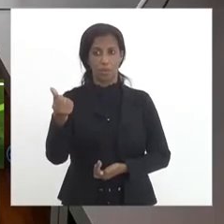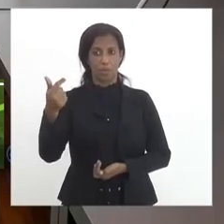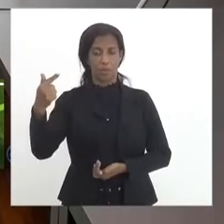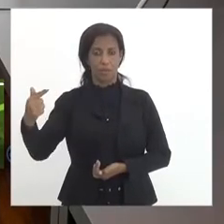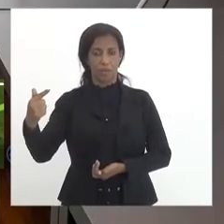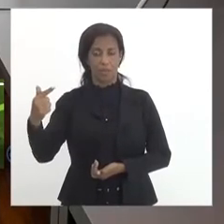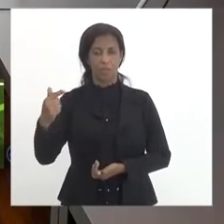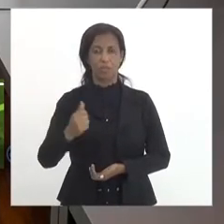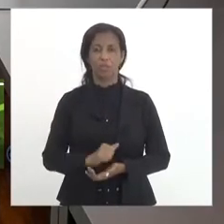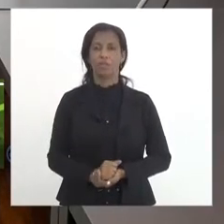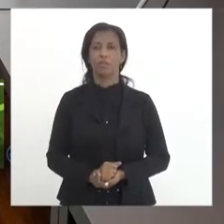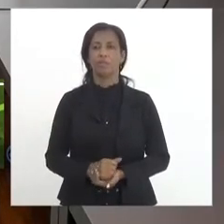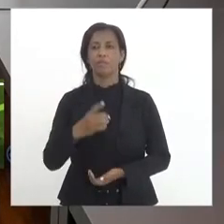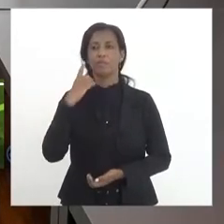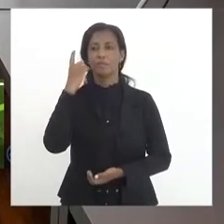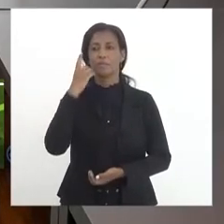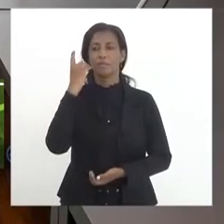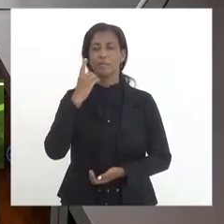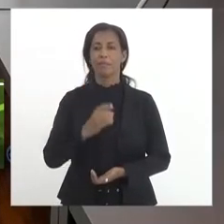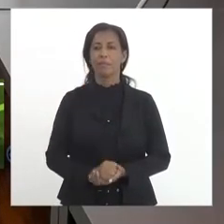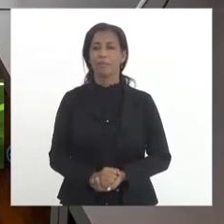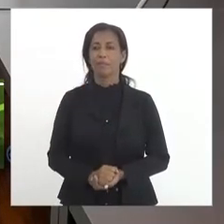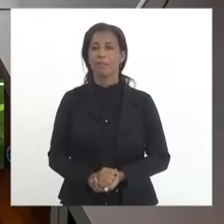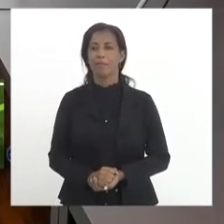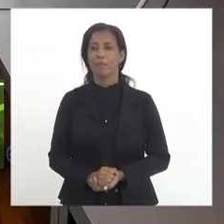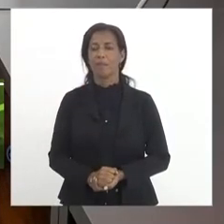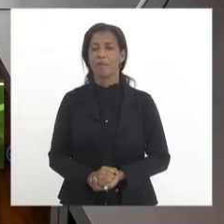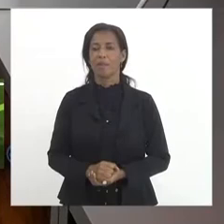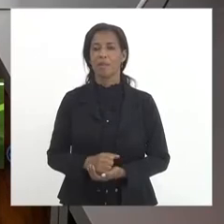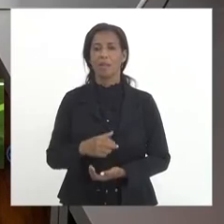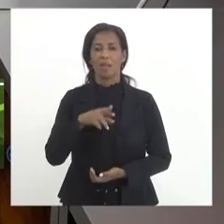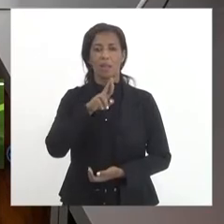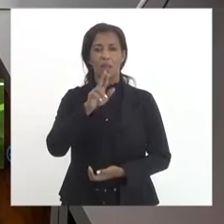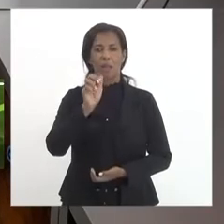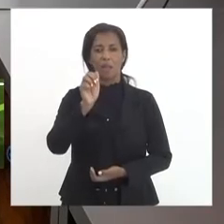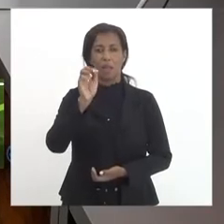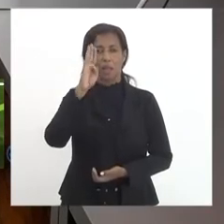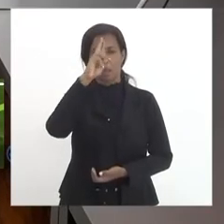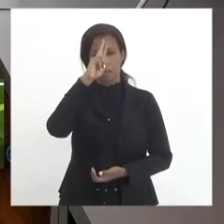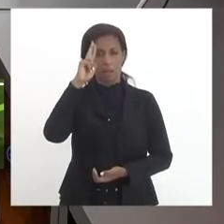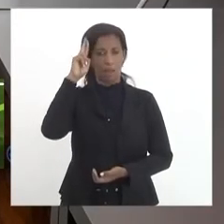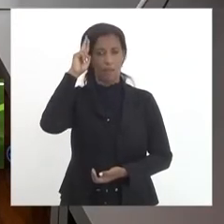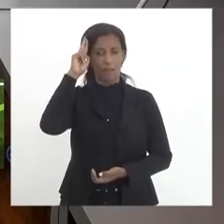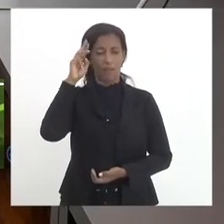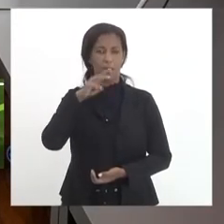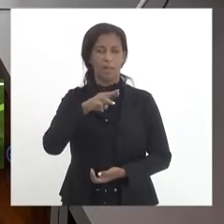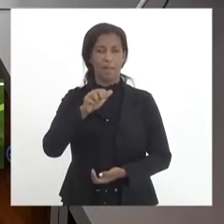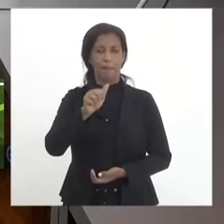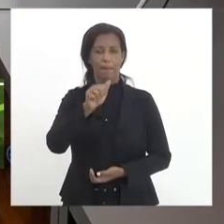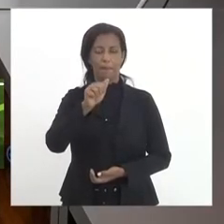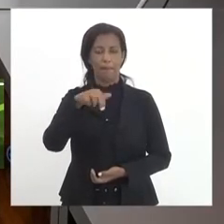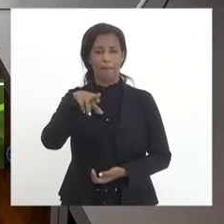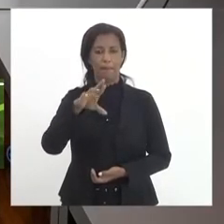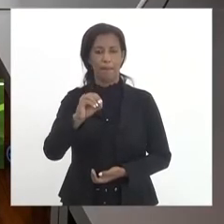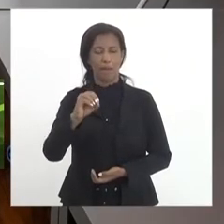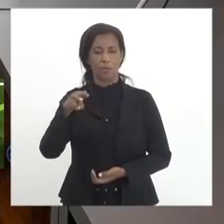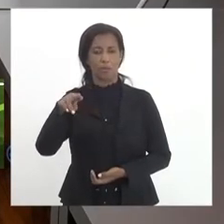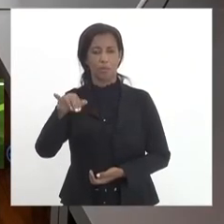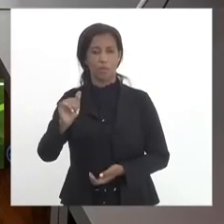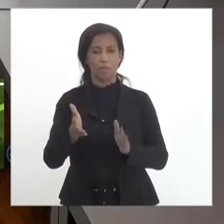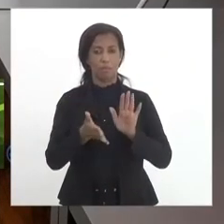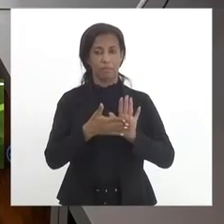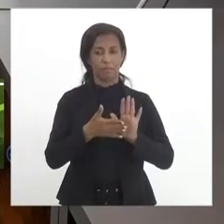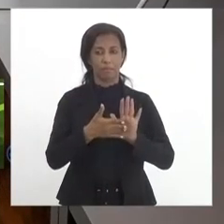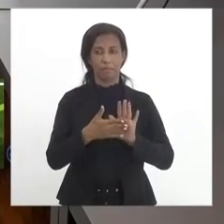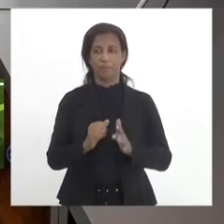2667/2020, deputados. De autoria do deputado Sérgio Lobac, Renan Ferreirinha, Vando Família e Marcos Miller. Parecer